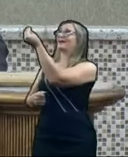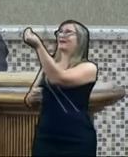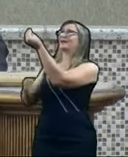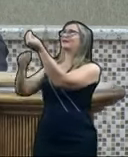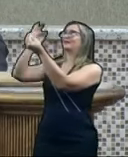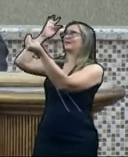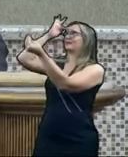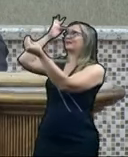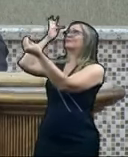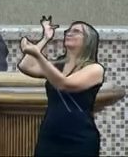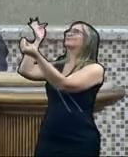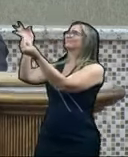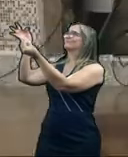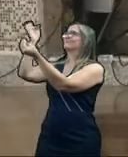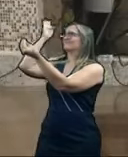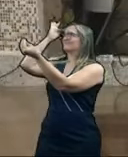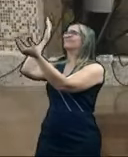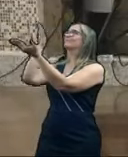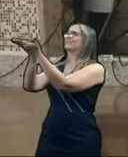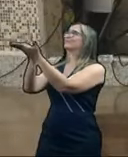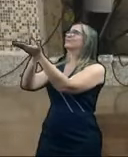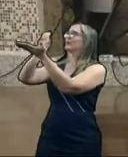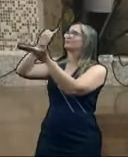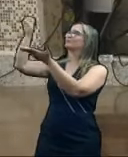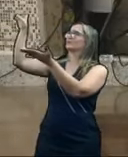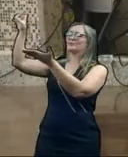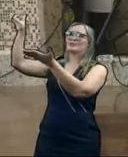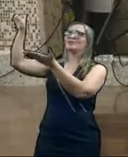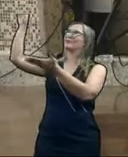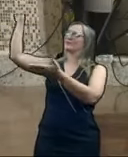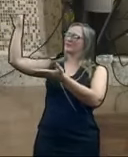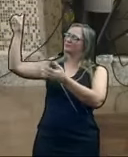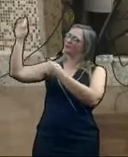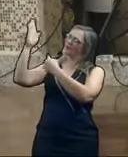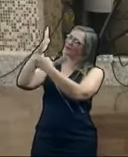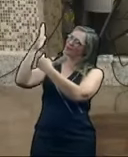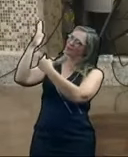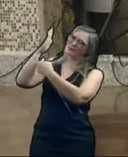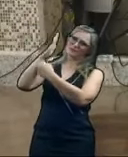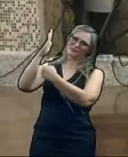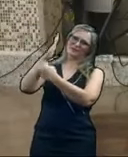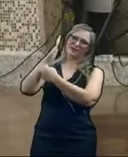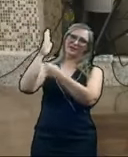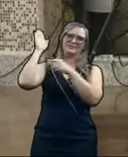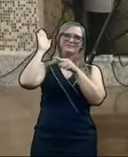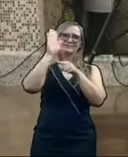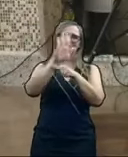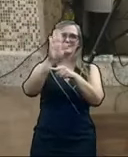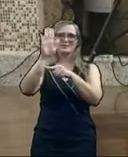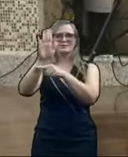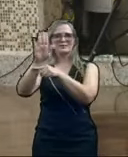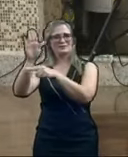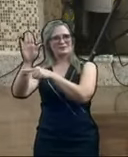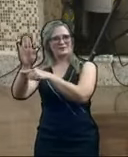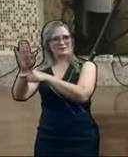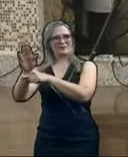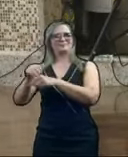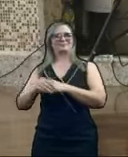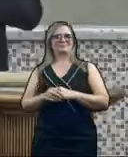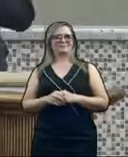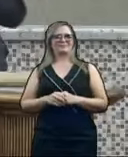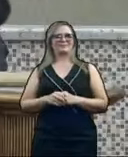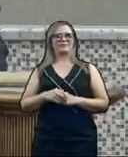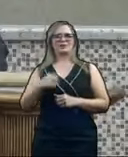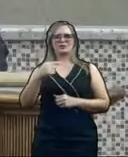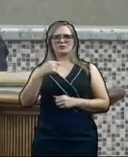dele Oi Que hora que essa palavra fala muito mais comigo aqui hoje que com você e Deus quer um